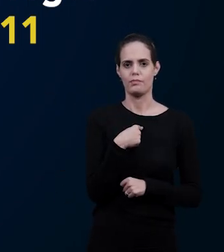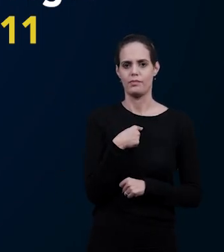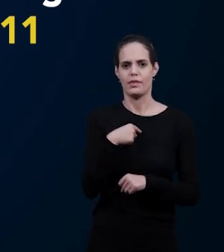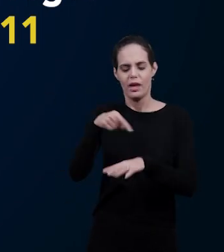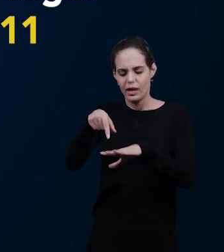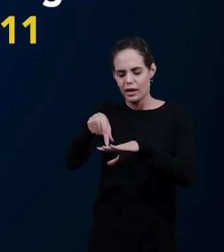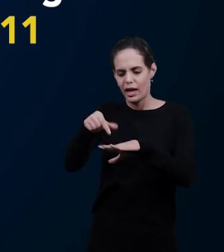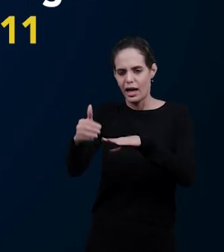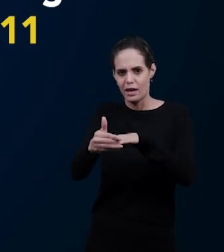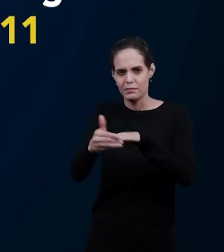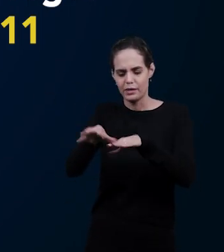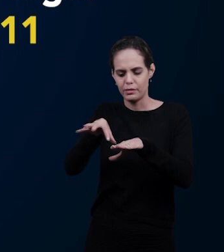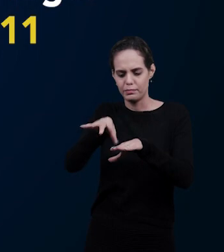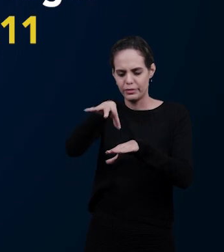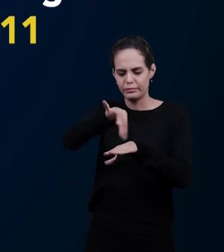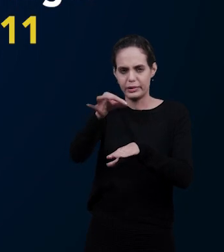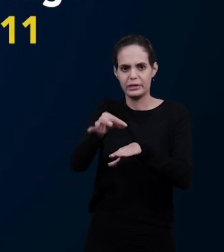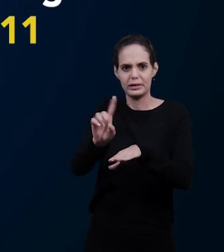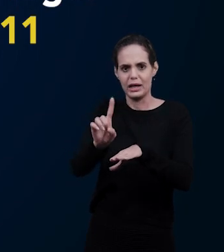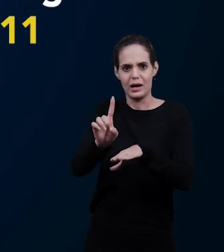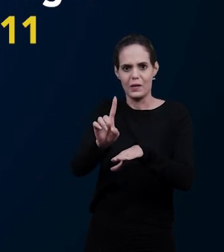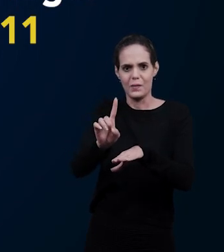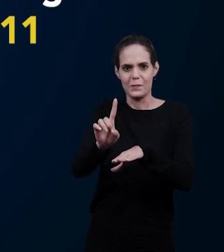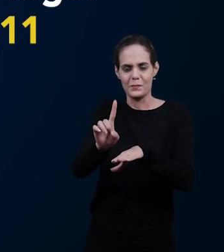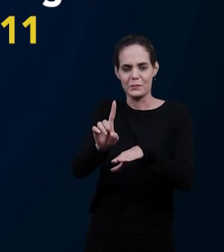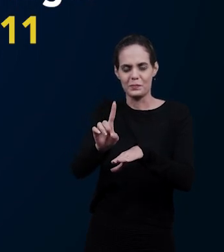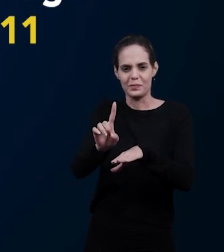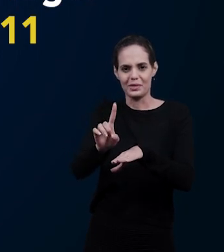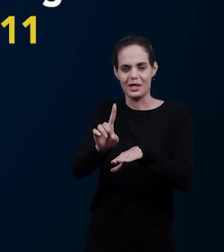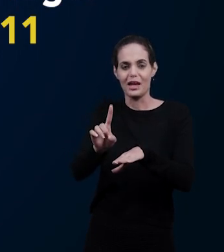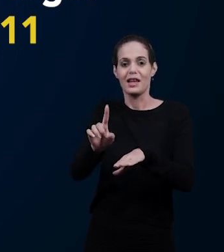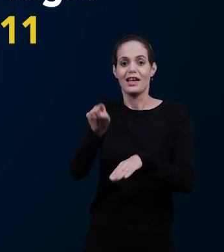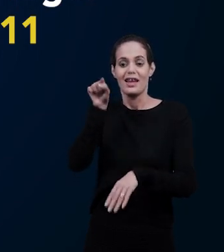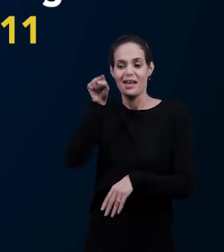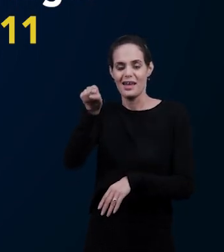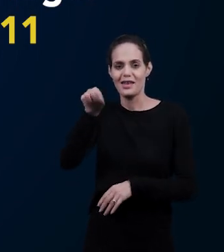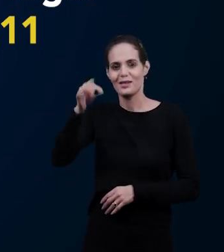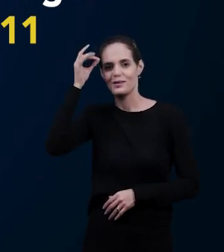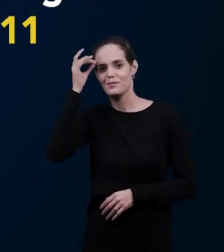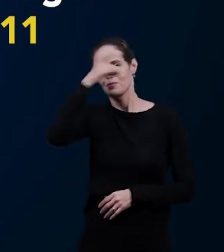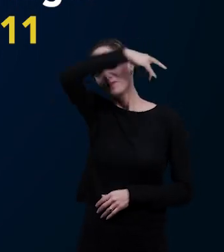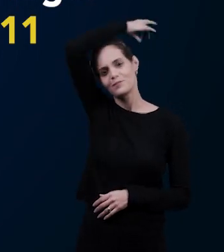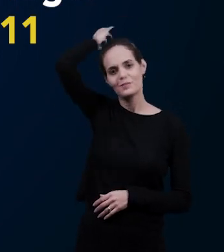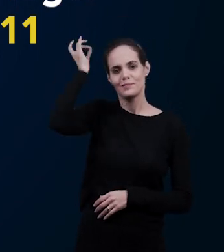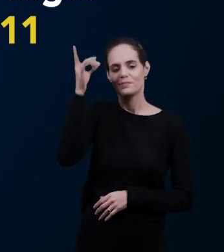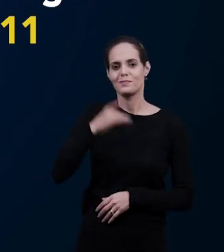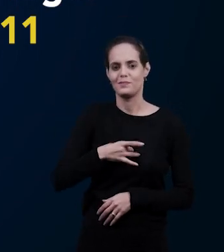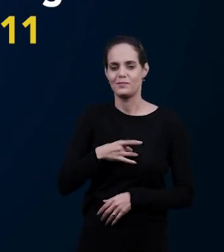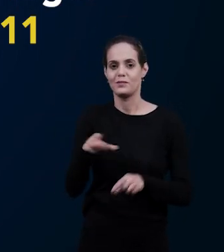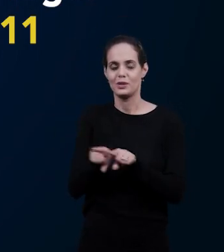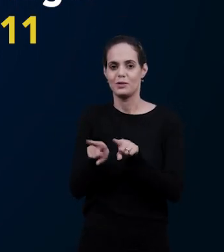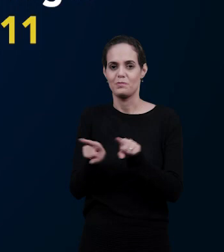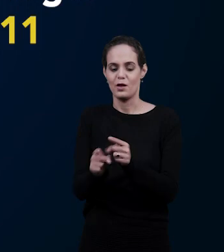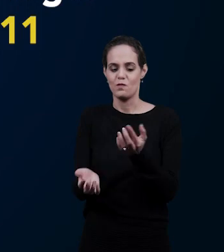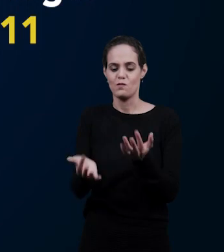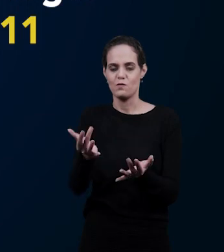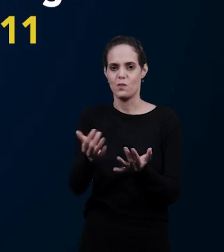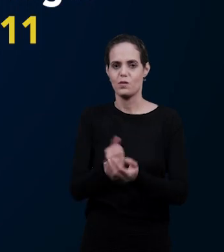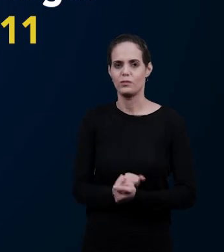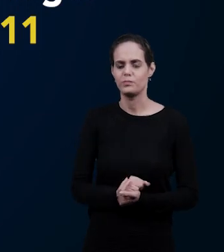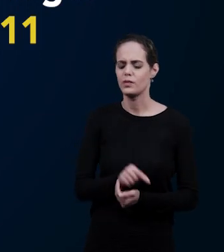poderoso do que eu, cujas alparcas não sou digno de levar. Ele vos batizará com o Espírito Santo e com